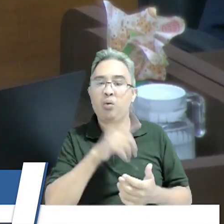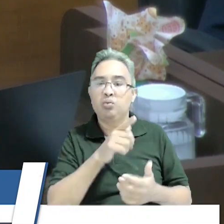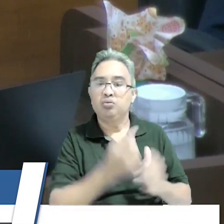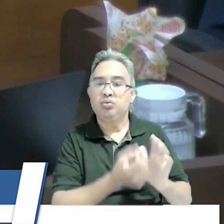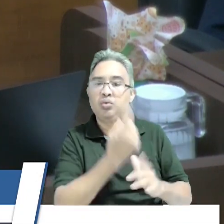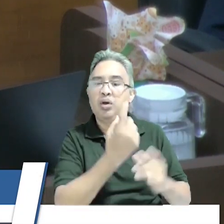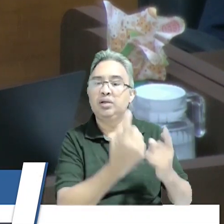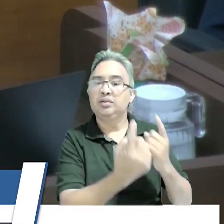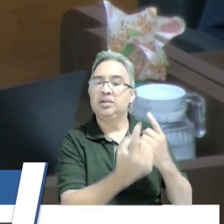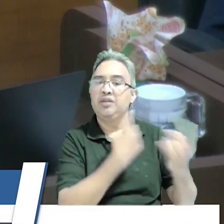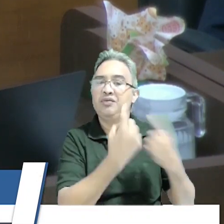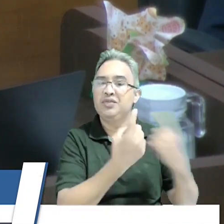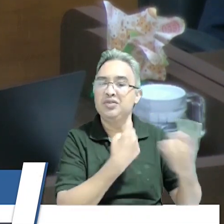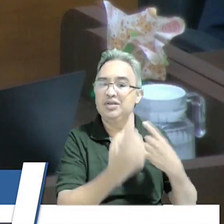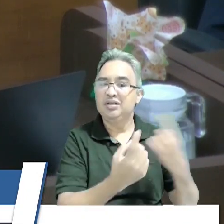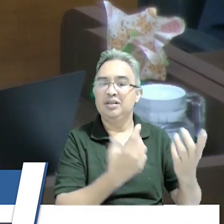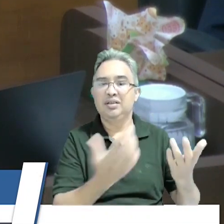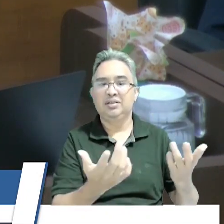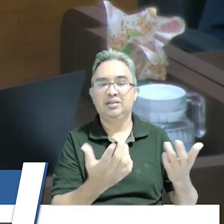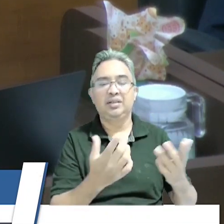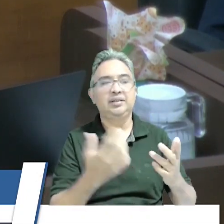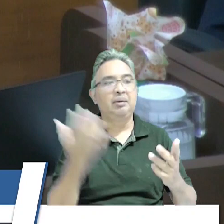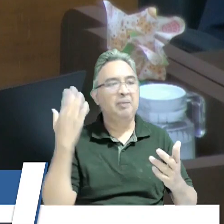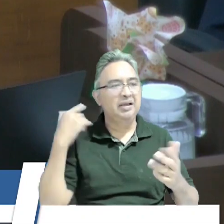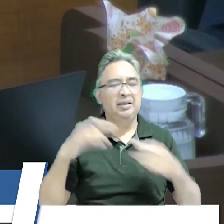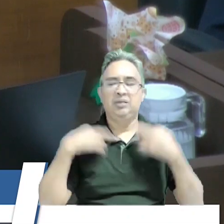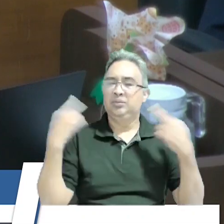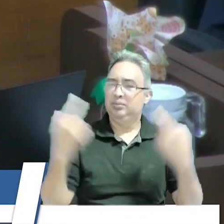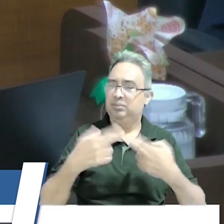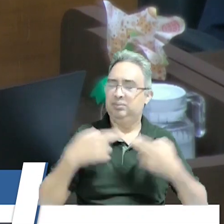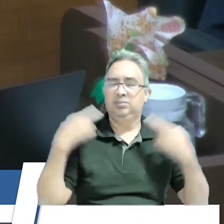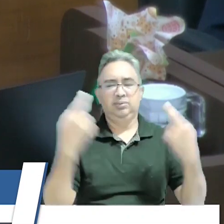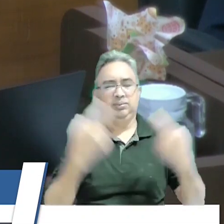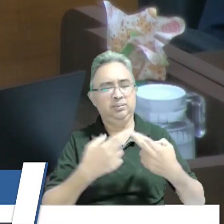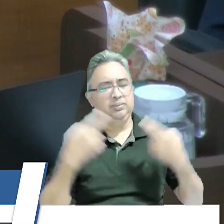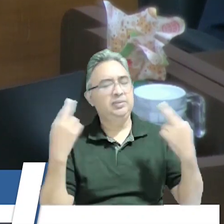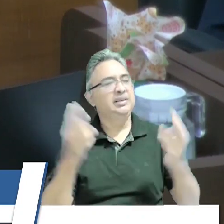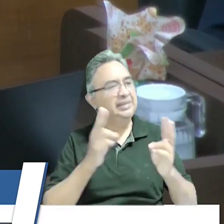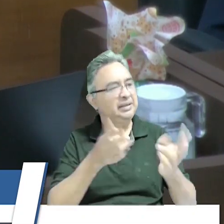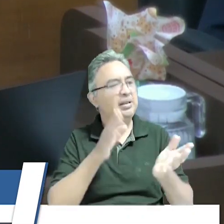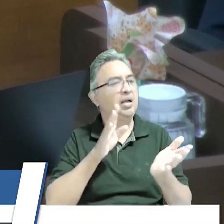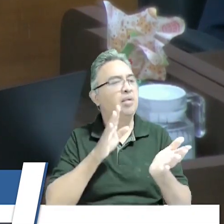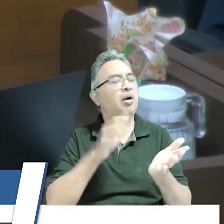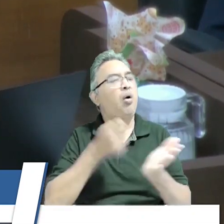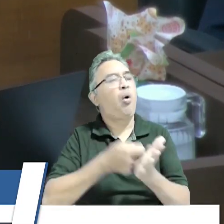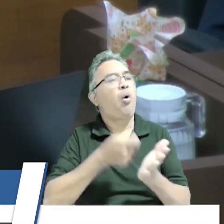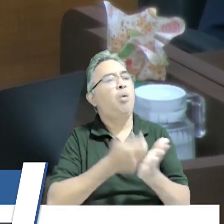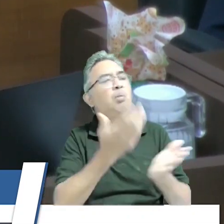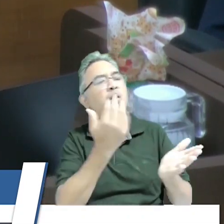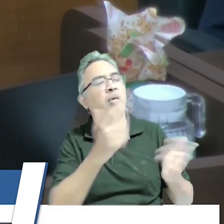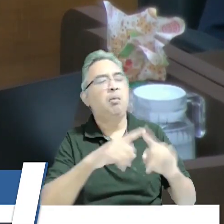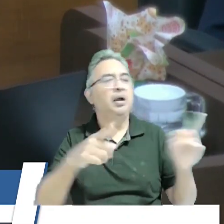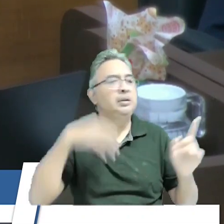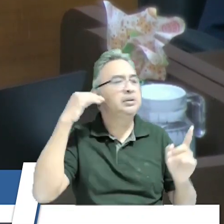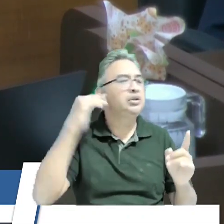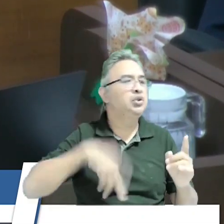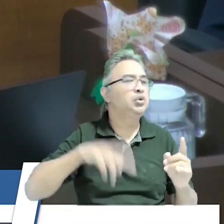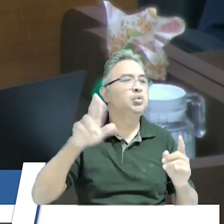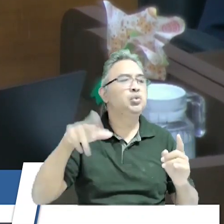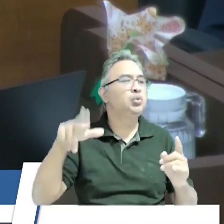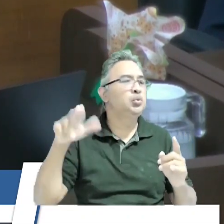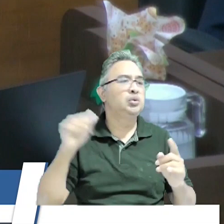As incontáveis reuniões que nós tínhamos, e ele sempre cobrando, sempre falando, e nunca desistiu. Então, parabéns pela